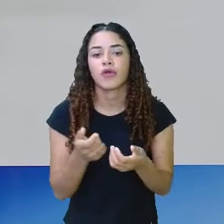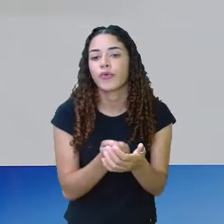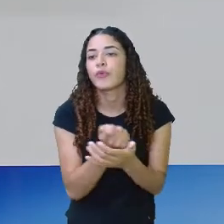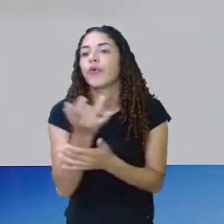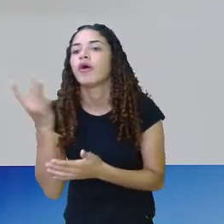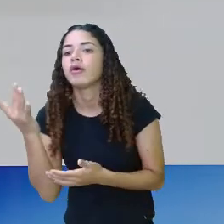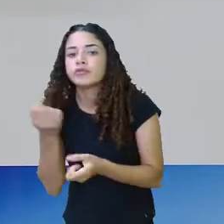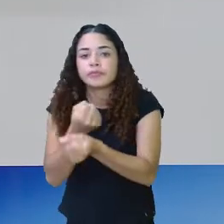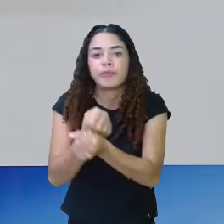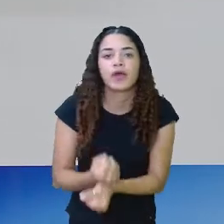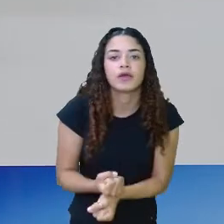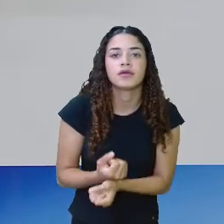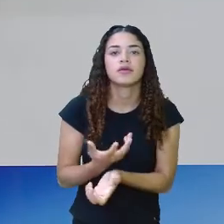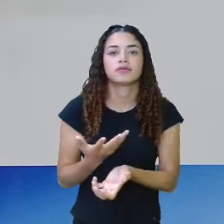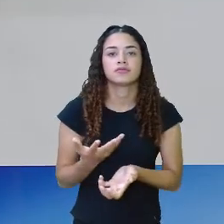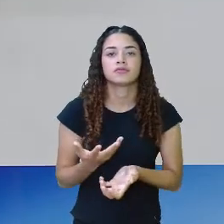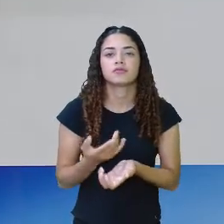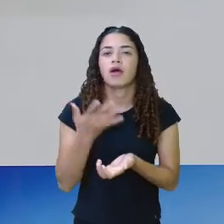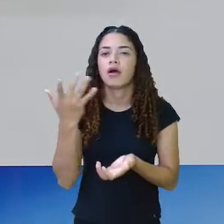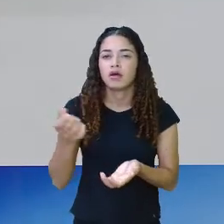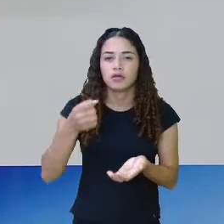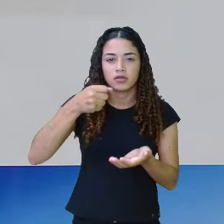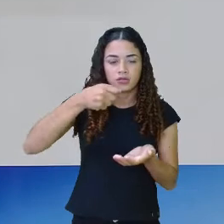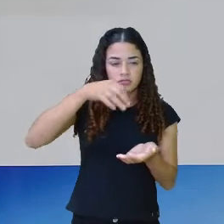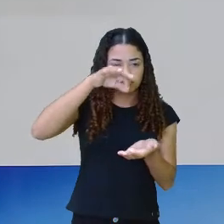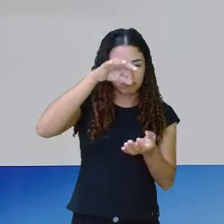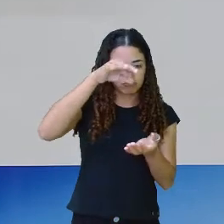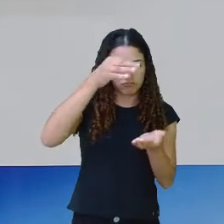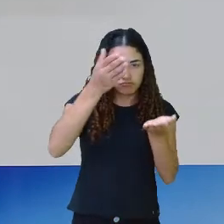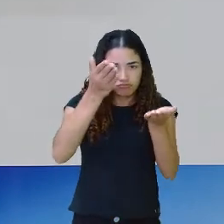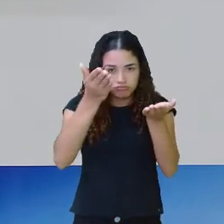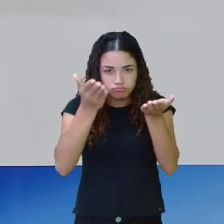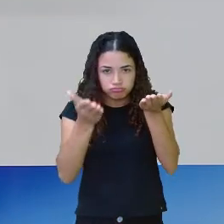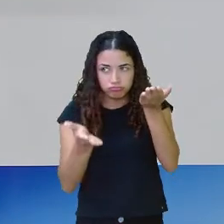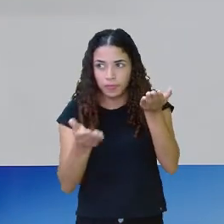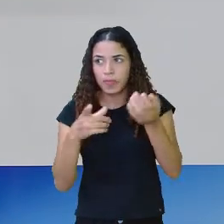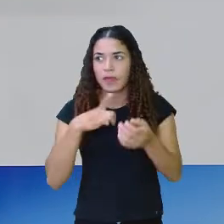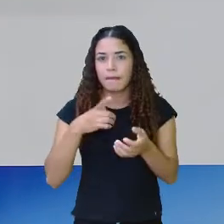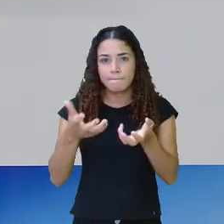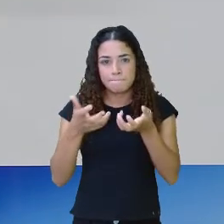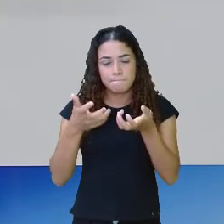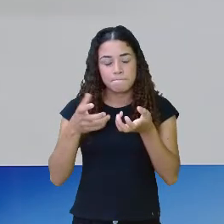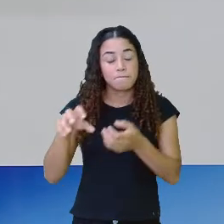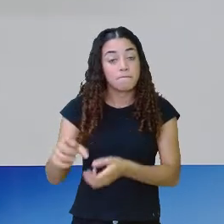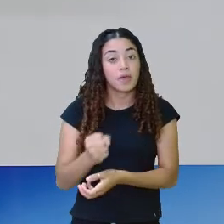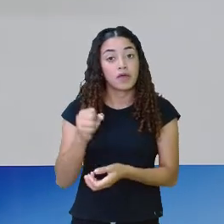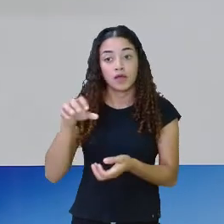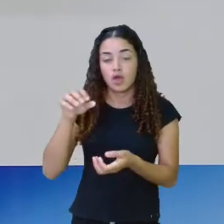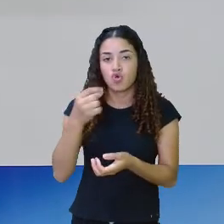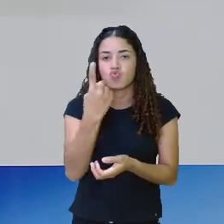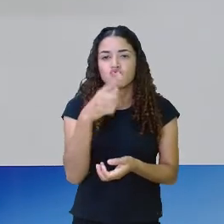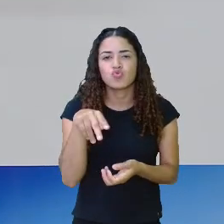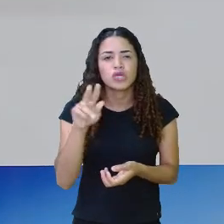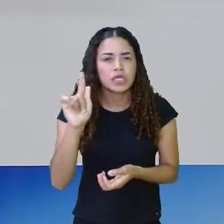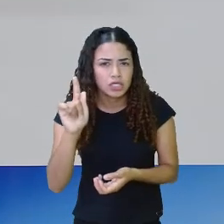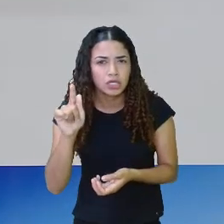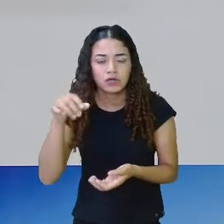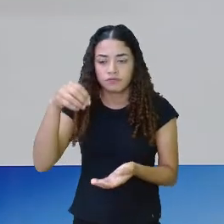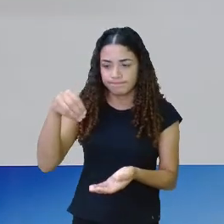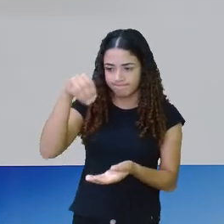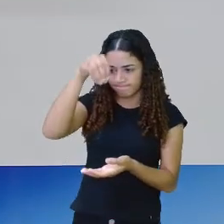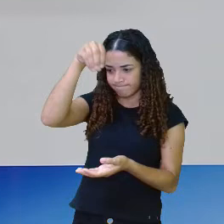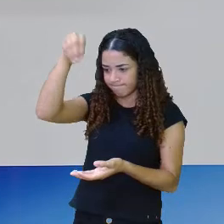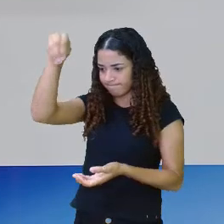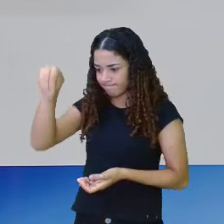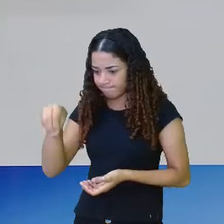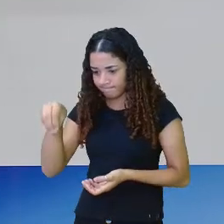exemplo? Aí ele ia e botava, eu quero 1 quilo. Ele pegava um peso de 1 quilo e colocava de um lado